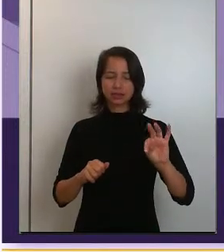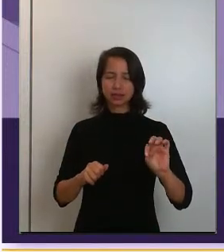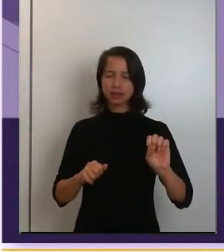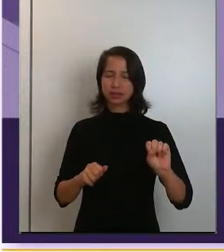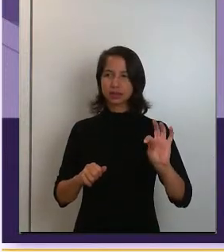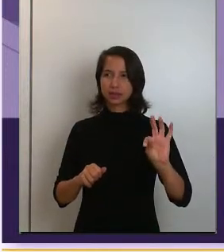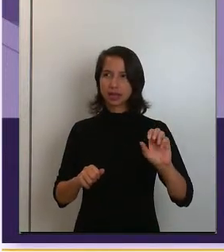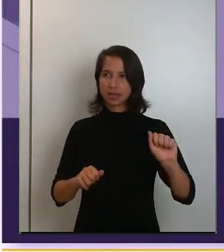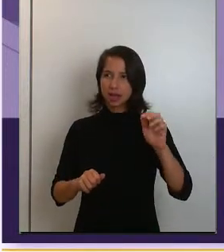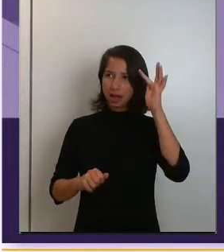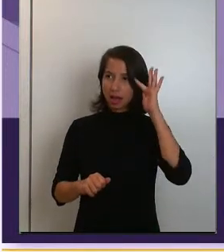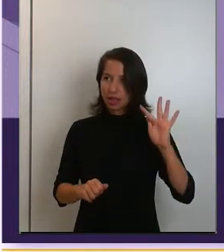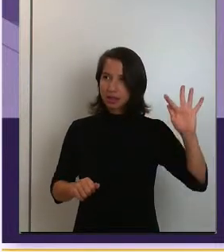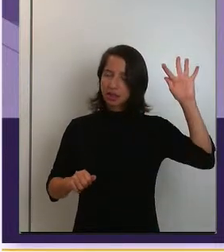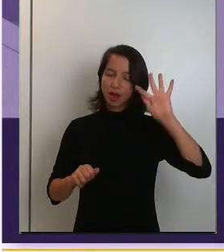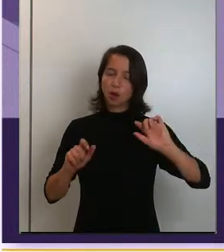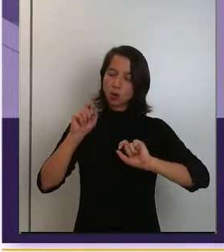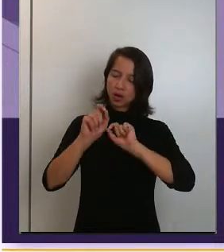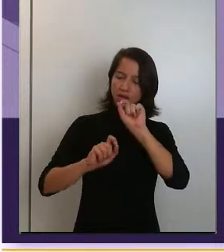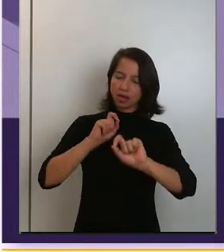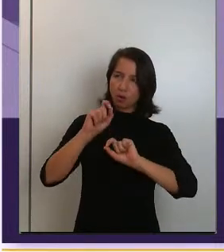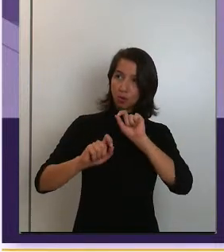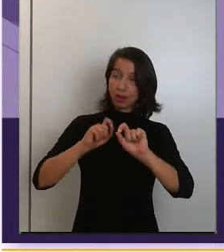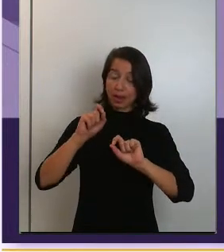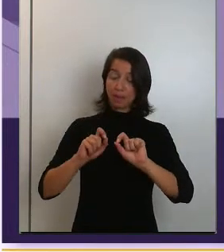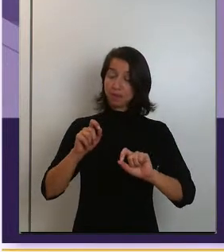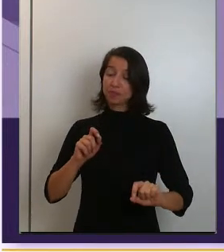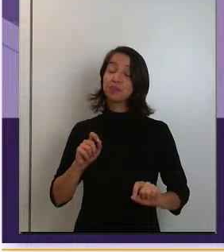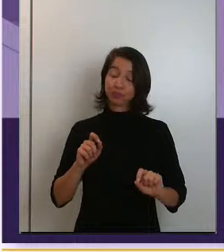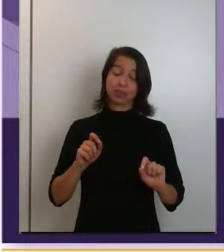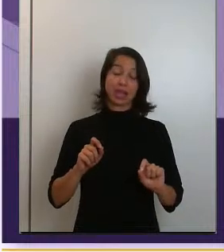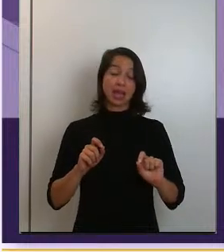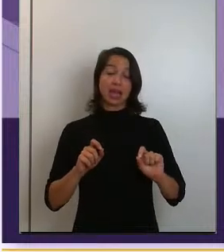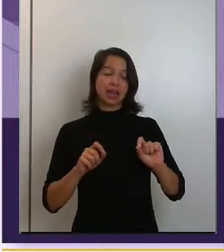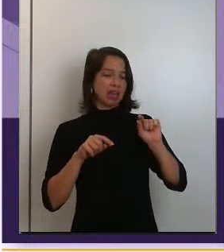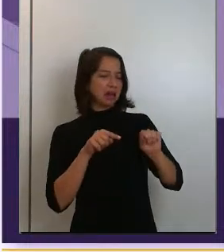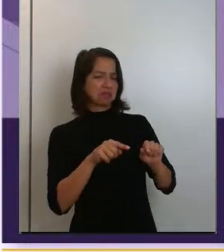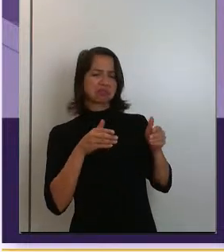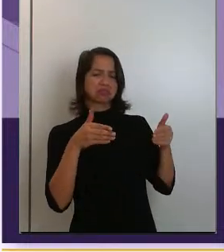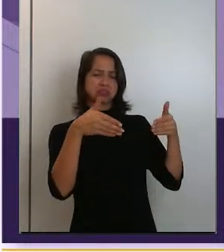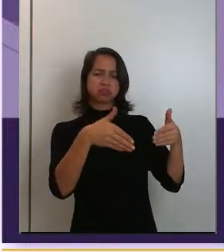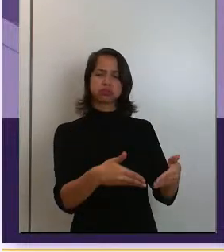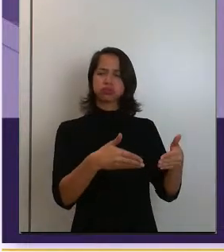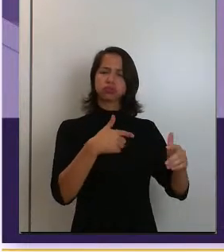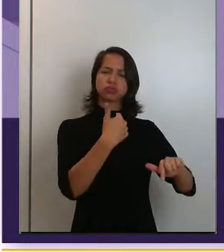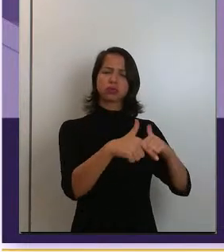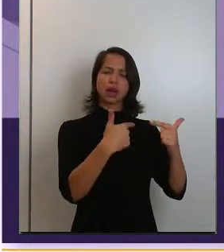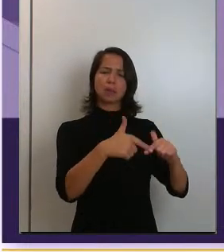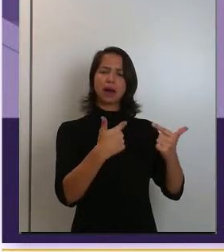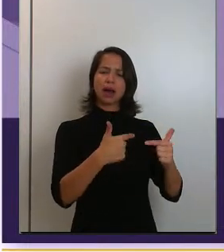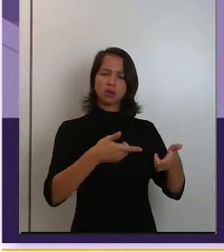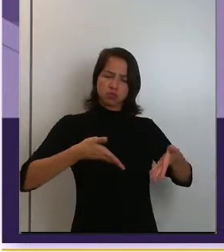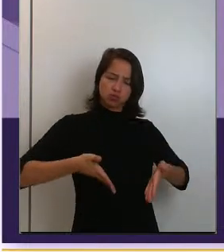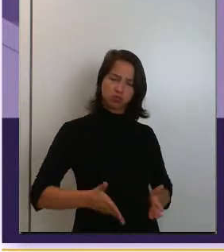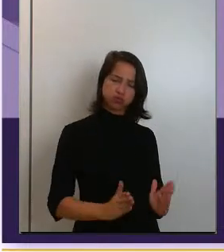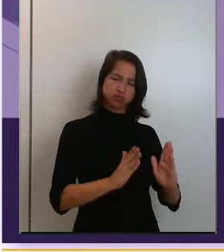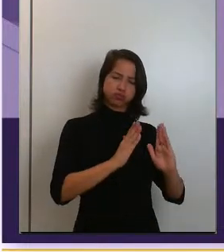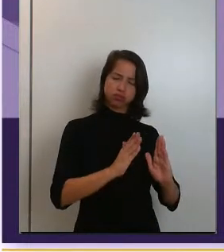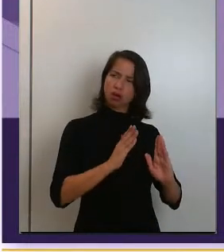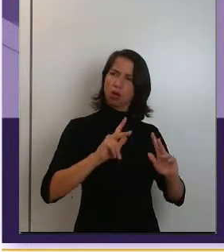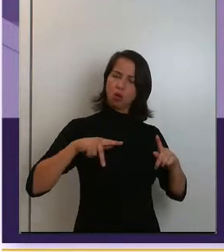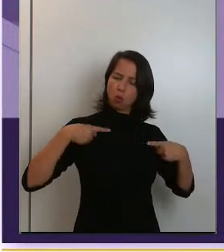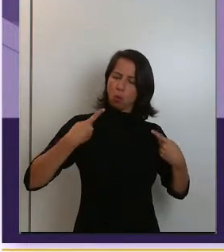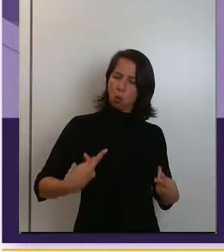Nos três tomos do Capital, na verdade, o Karl Marx ele em nenhum momento trata sobre o trabalho reprodutivo e sobre o quanto esse trabalho é